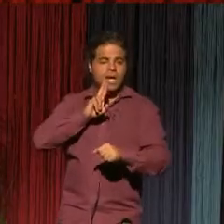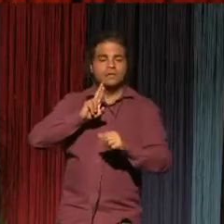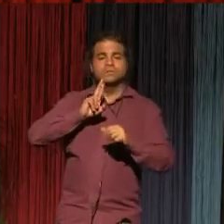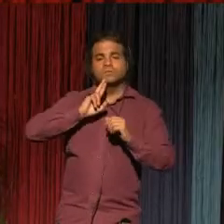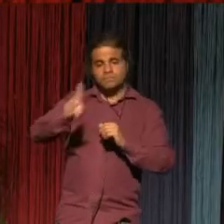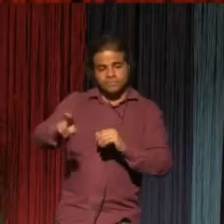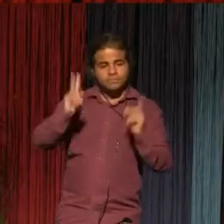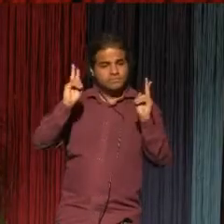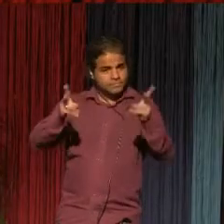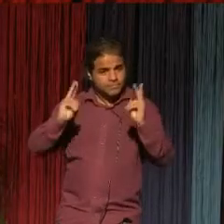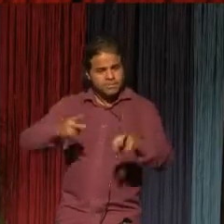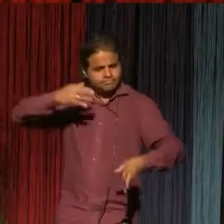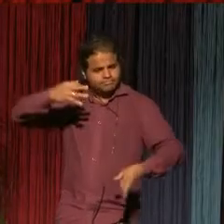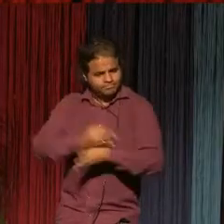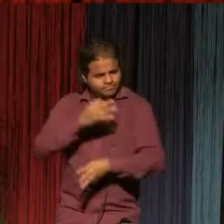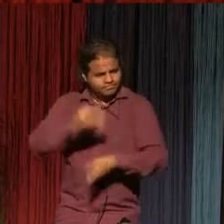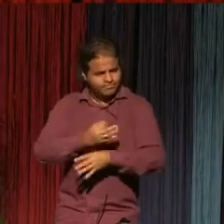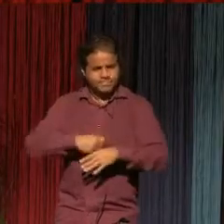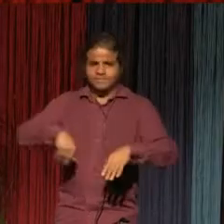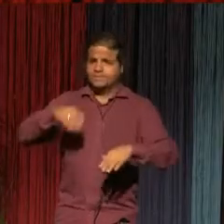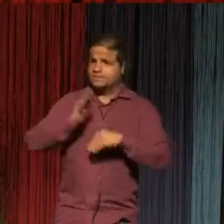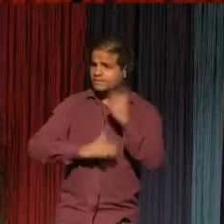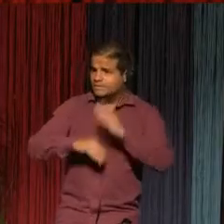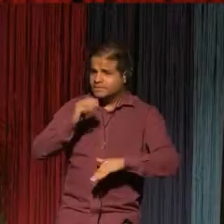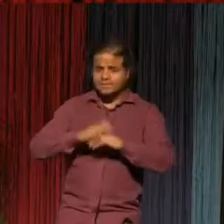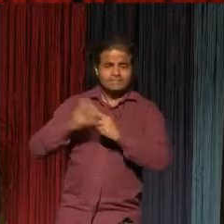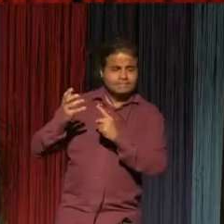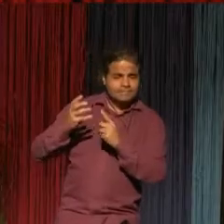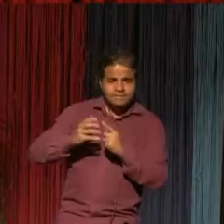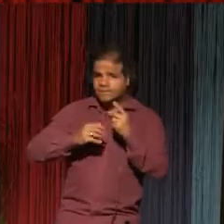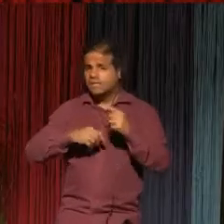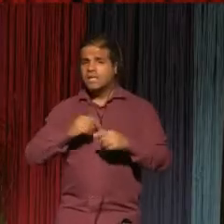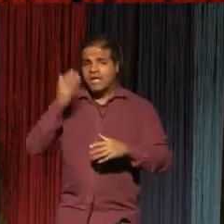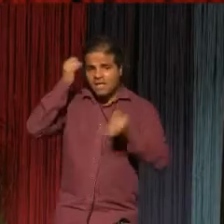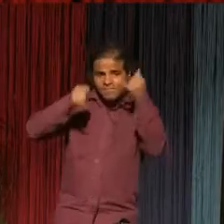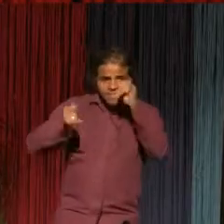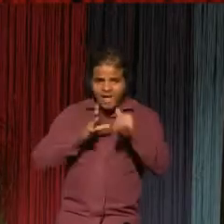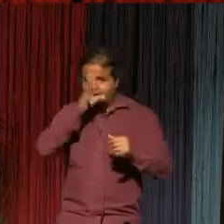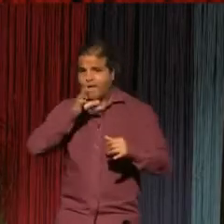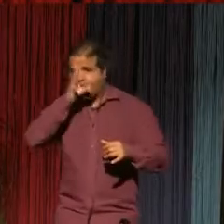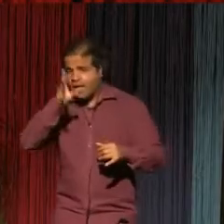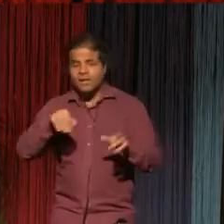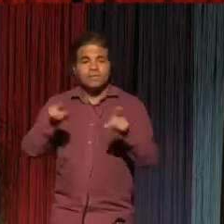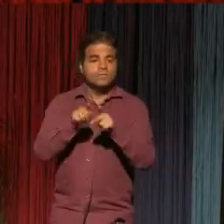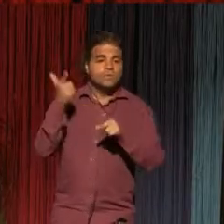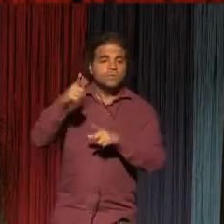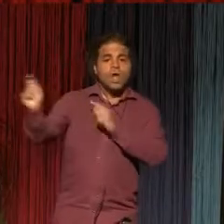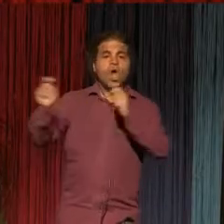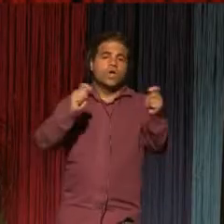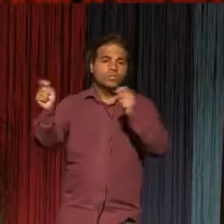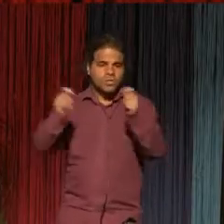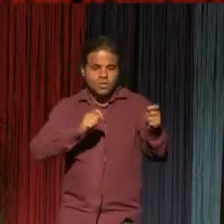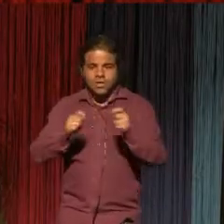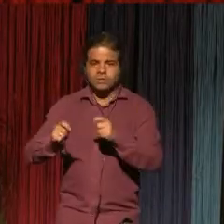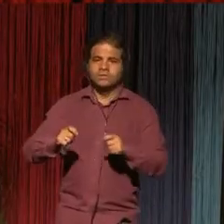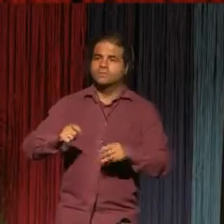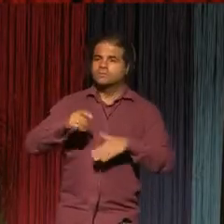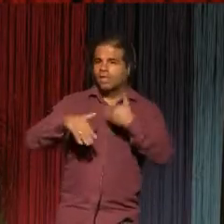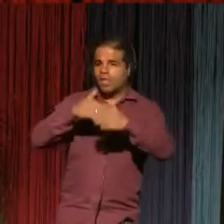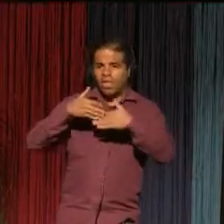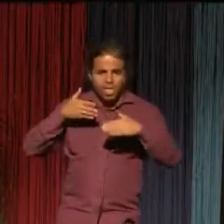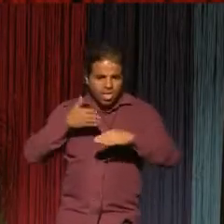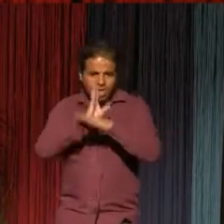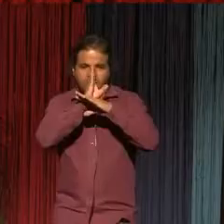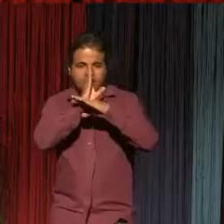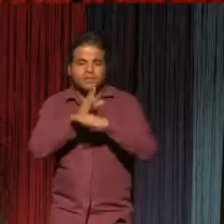a capacidade de resistir às tentações e de não agir impulsivamente, e o autocontrole para não meter os pés pelas